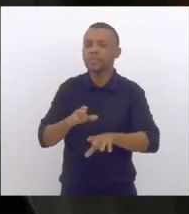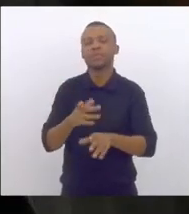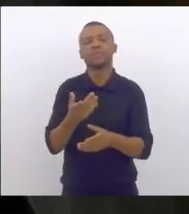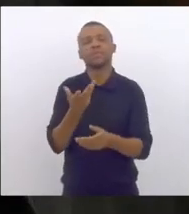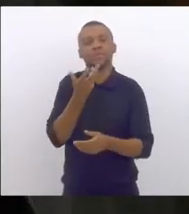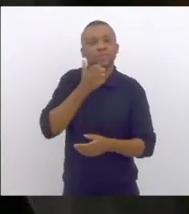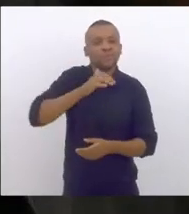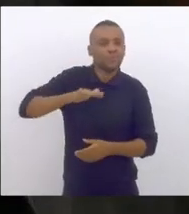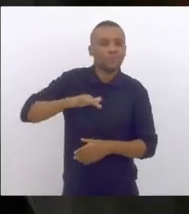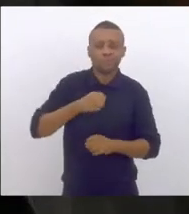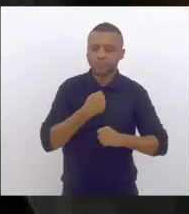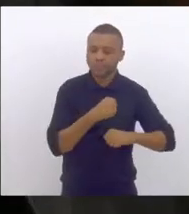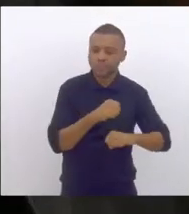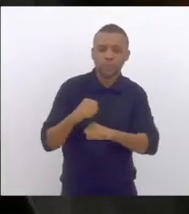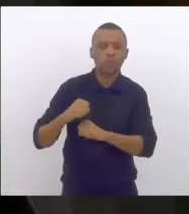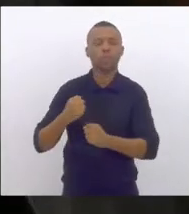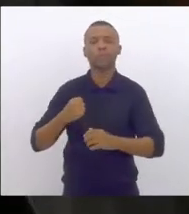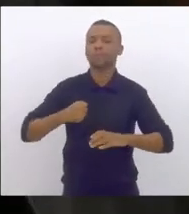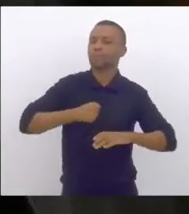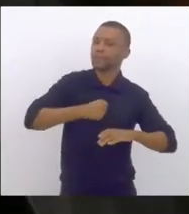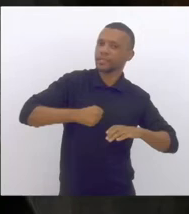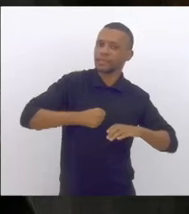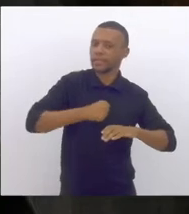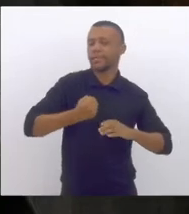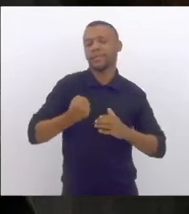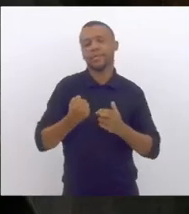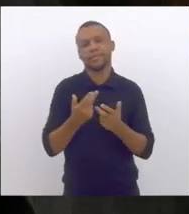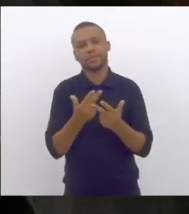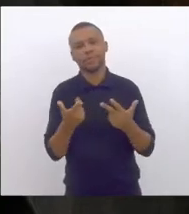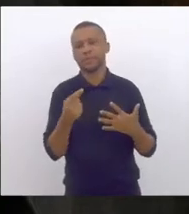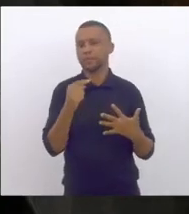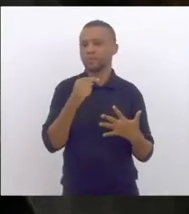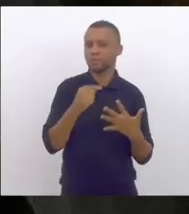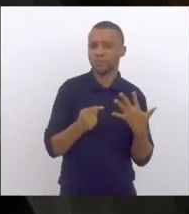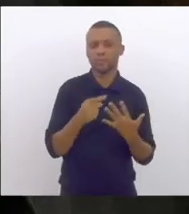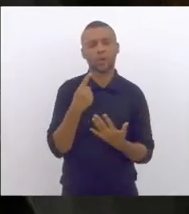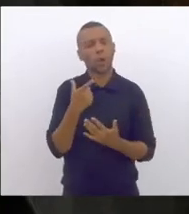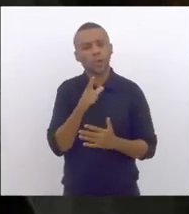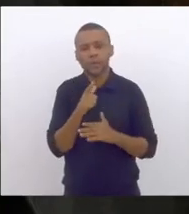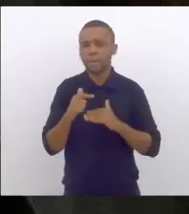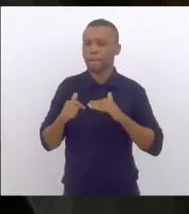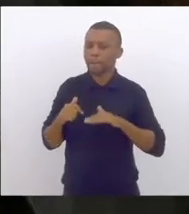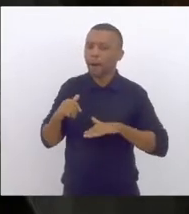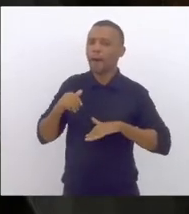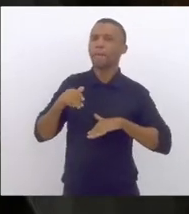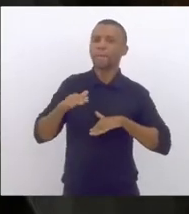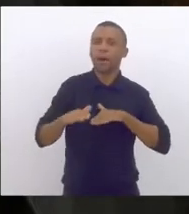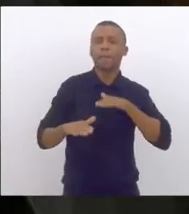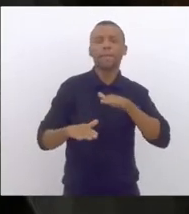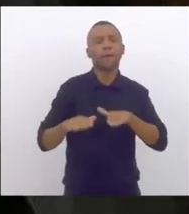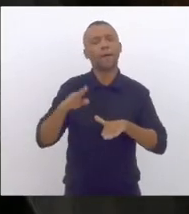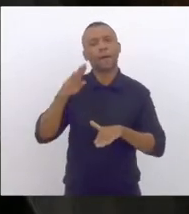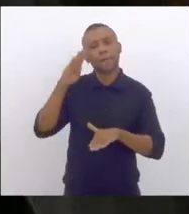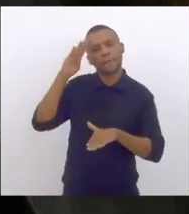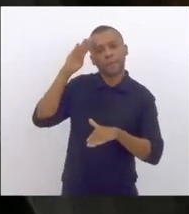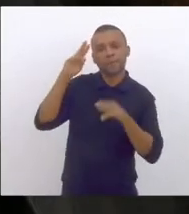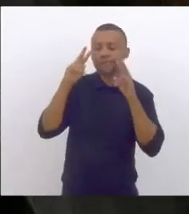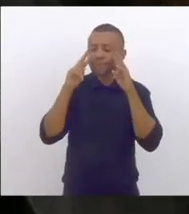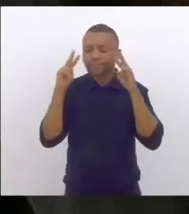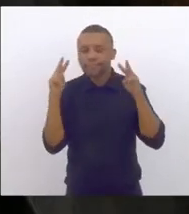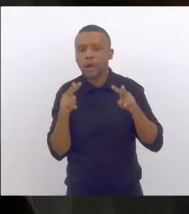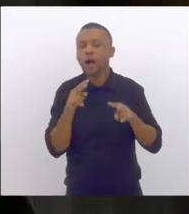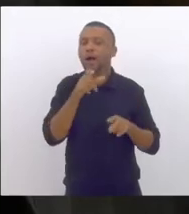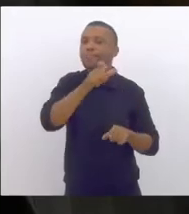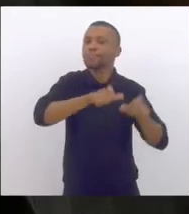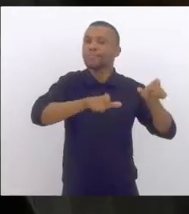gerais merendeiras cozinheiras conseguimos avançar por exemplo reconhecendo as professoras que eram